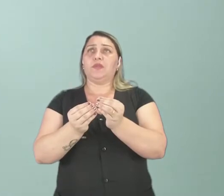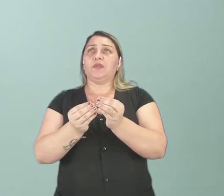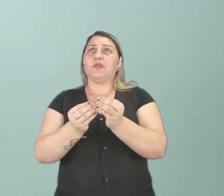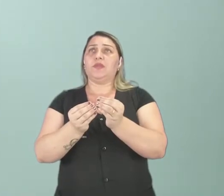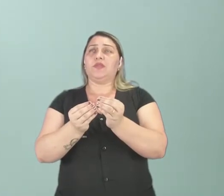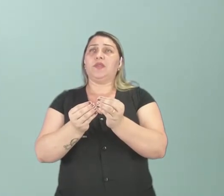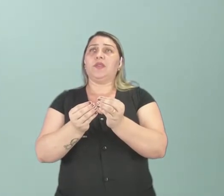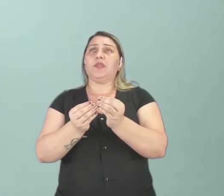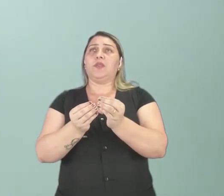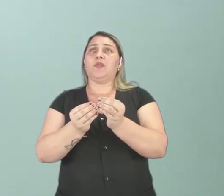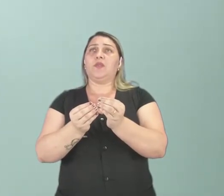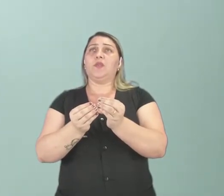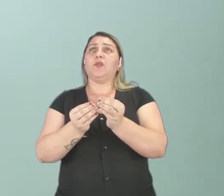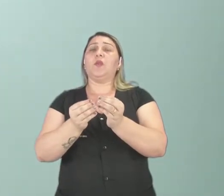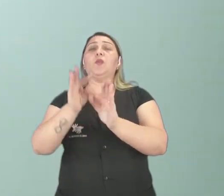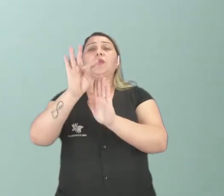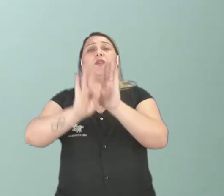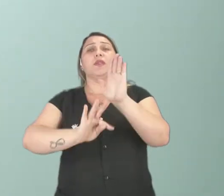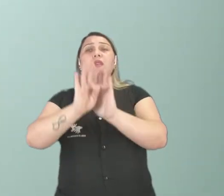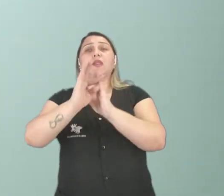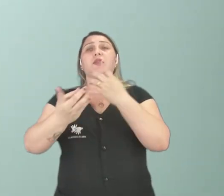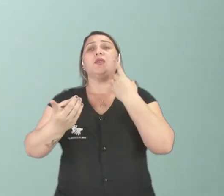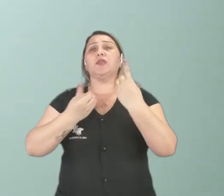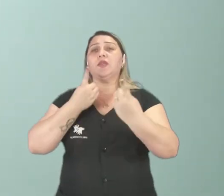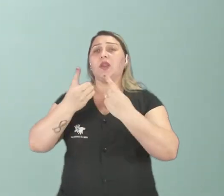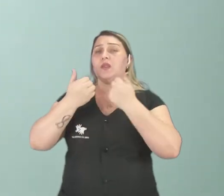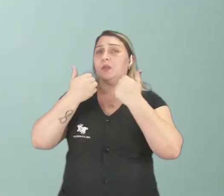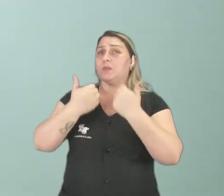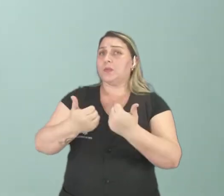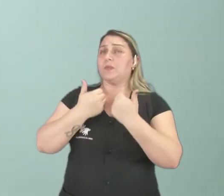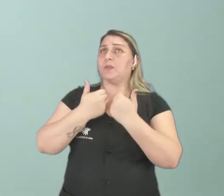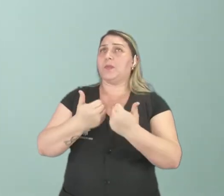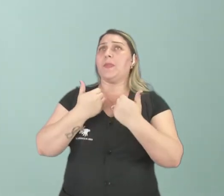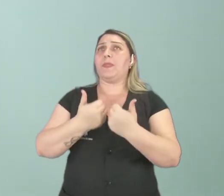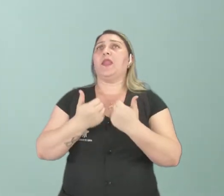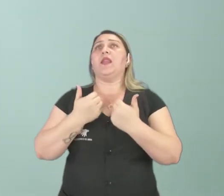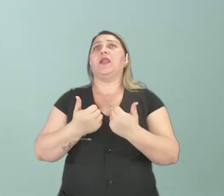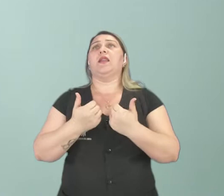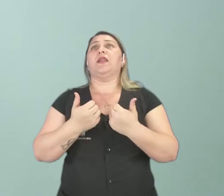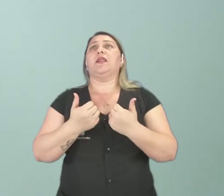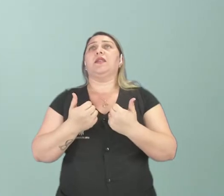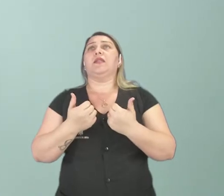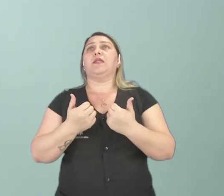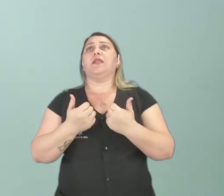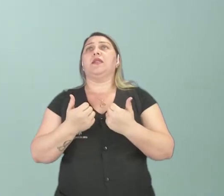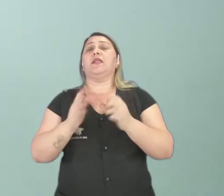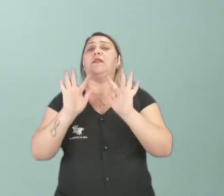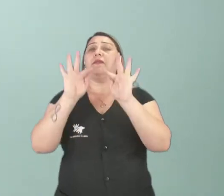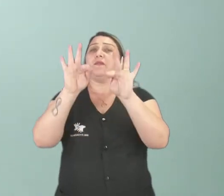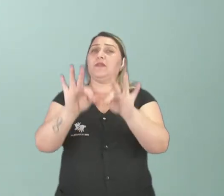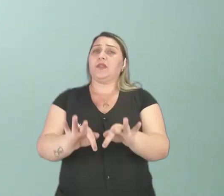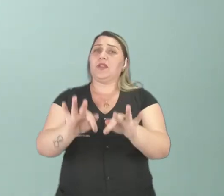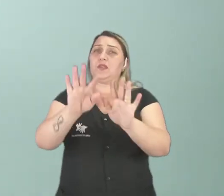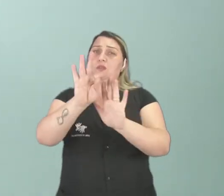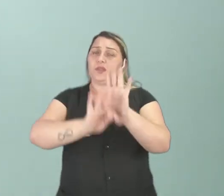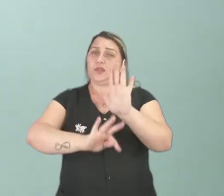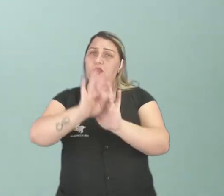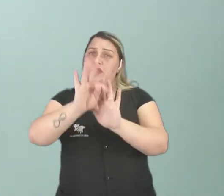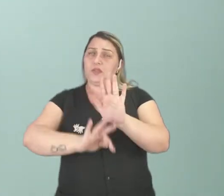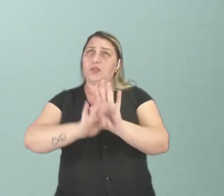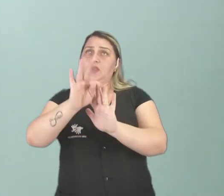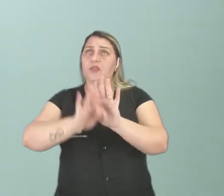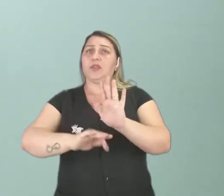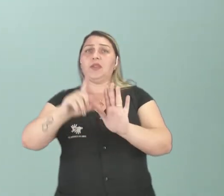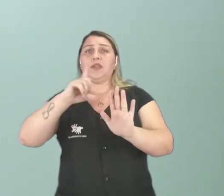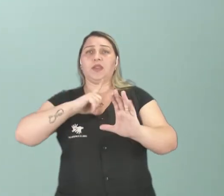que serve o texto de diálogo, tá bom? São essas as finalidades do texto de diálogo, onde